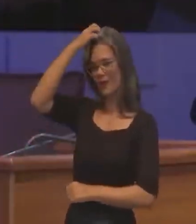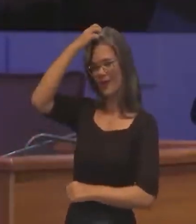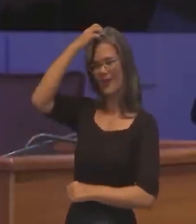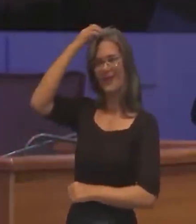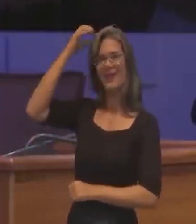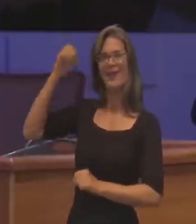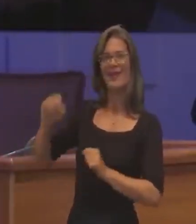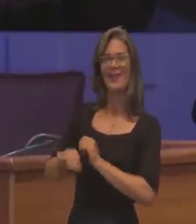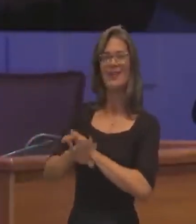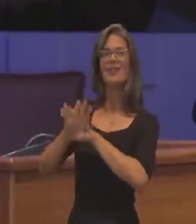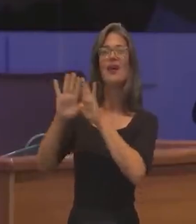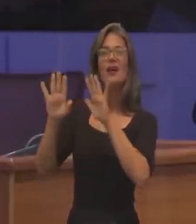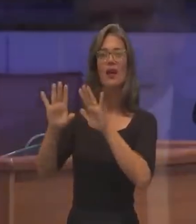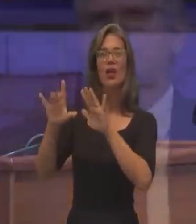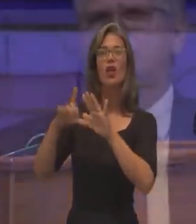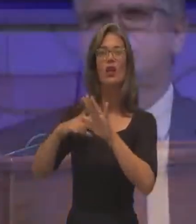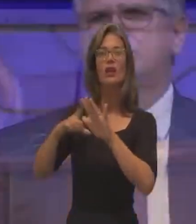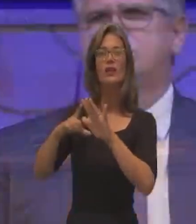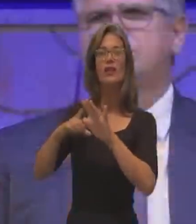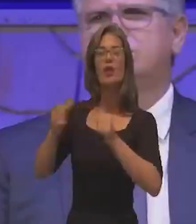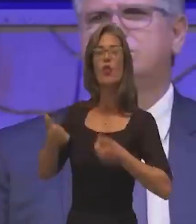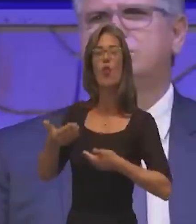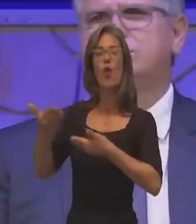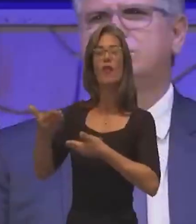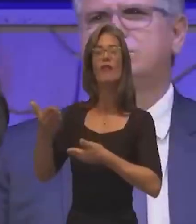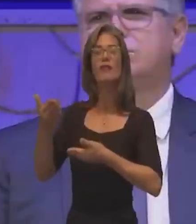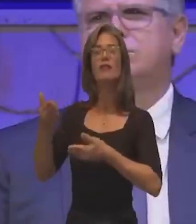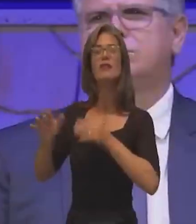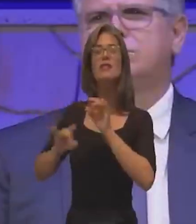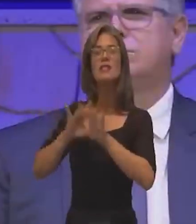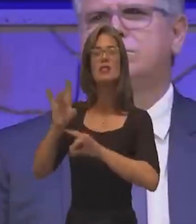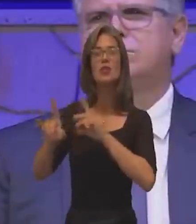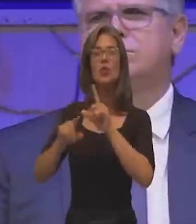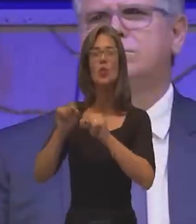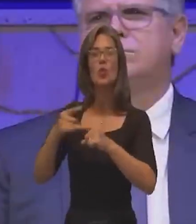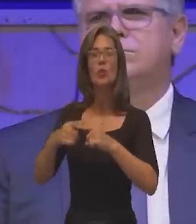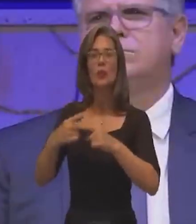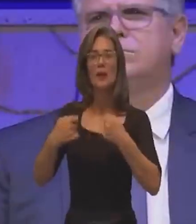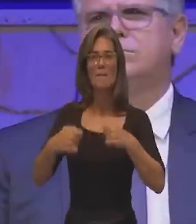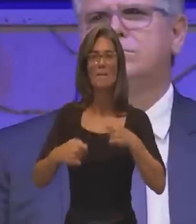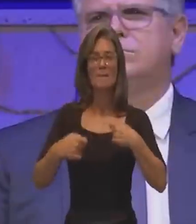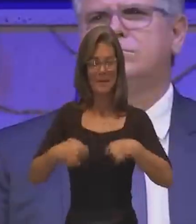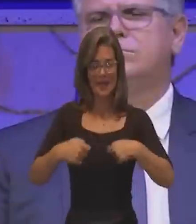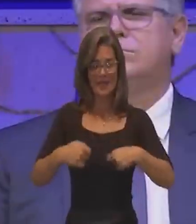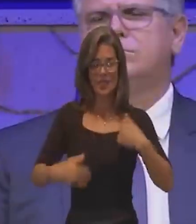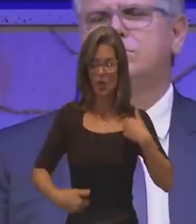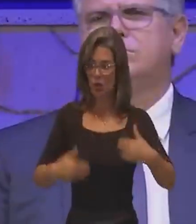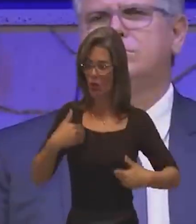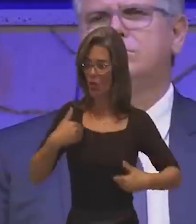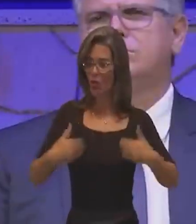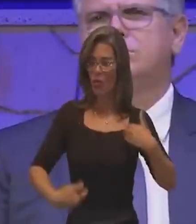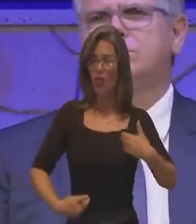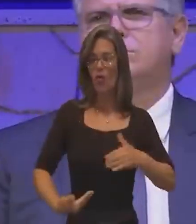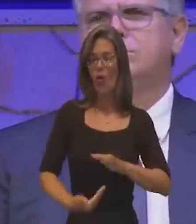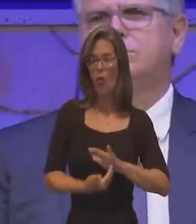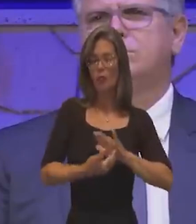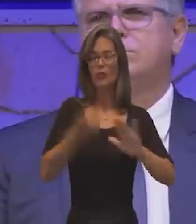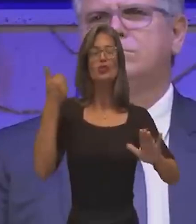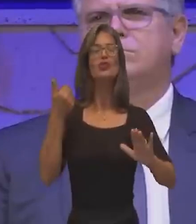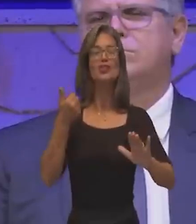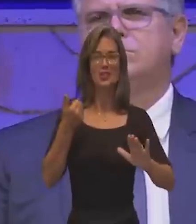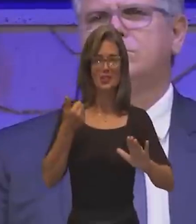o apóstolo Paulo nos convida, a nos despirmos do nosso orgulho, a retirarmos as nossas máscaras e